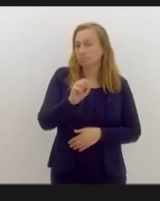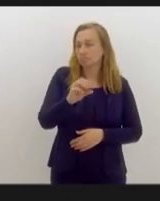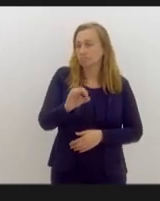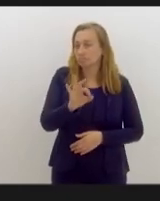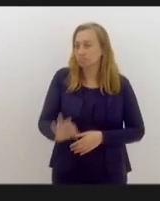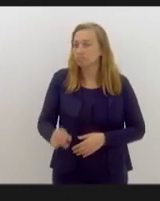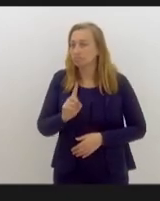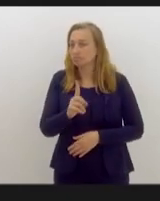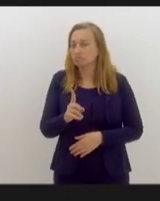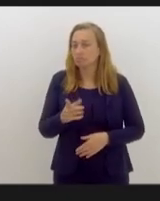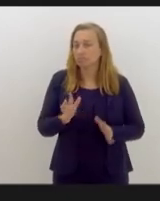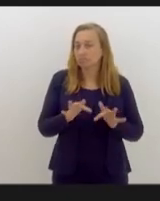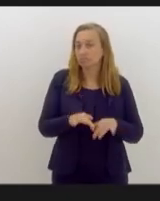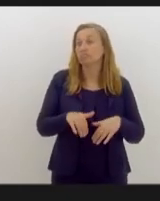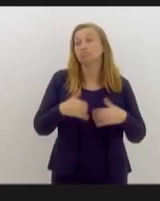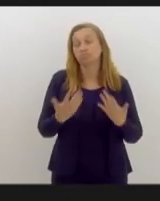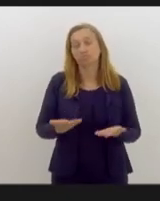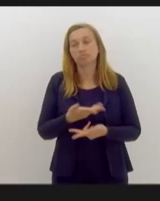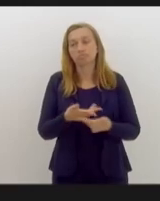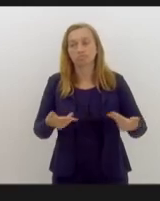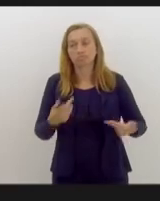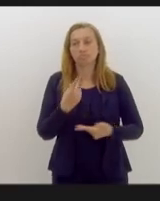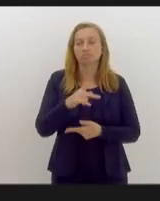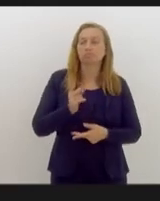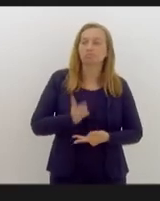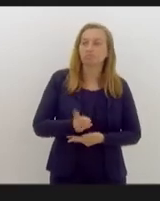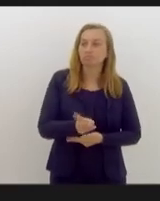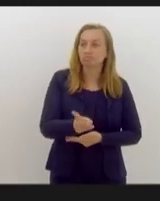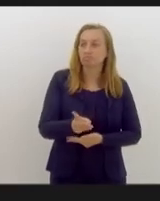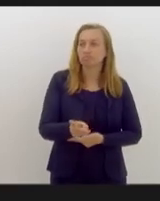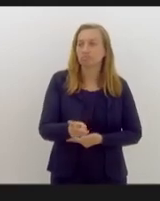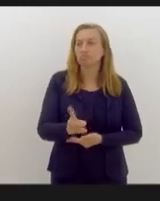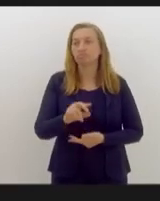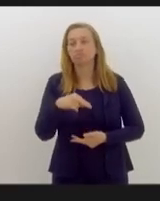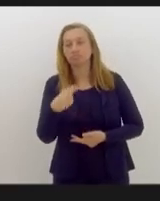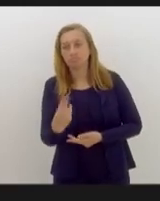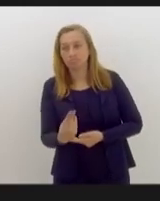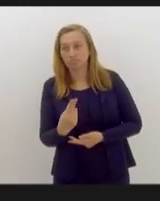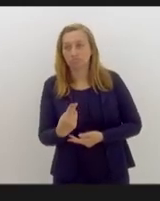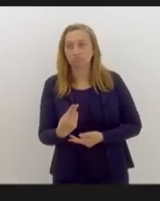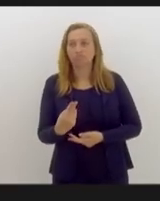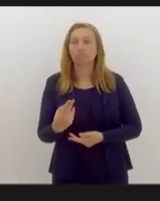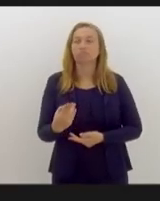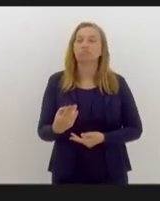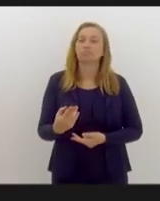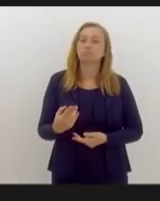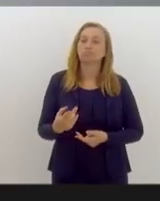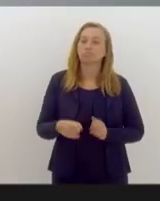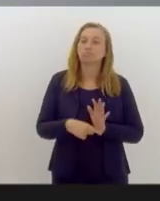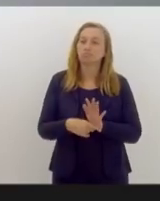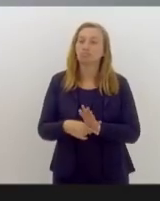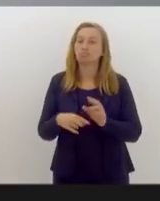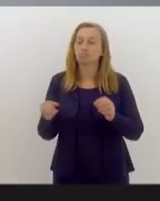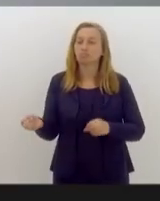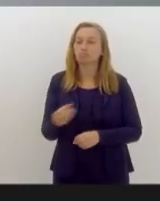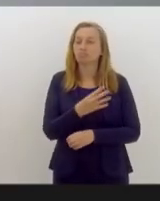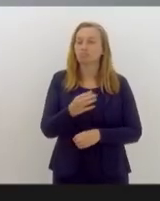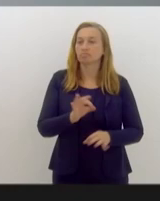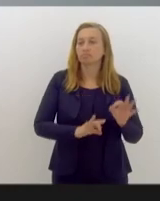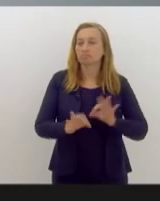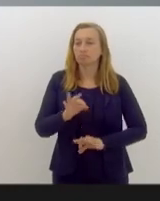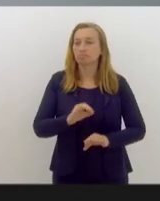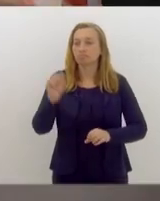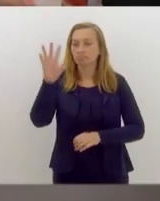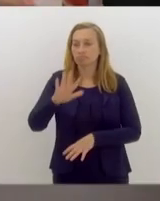foram atingidas. Então, muitas delas permanecerão, né, ou pelo menos servirão de horizonte para o novo Plano Nacional. A